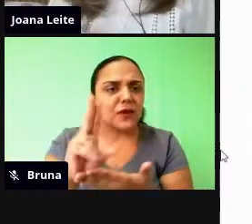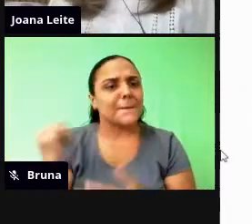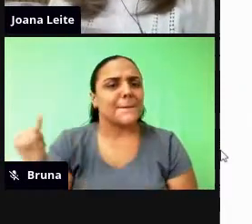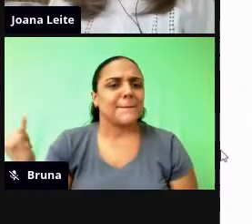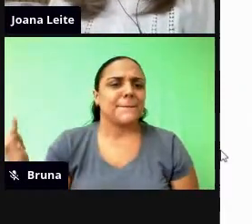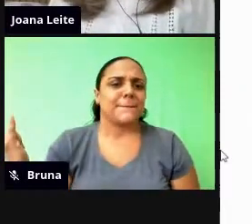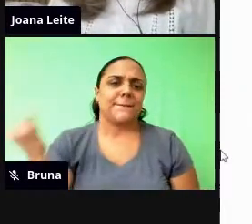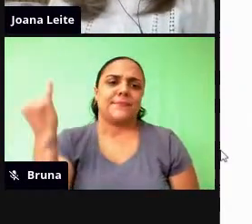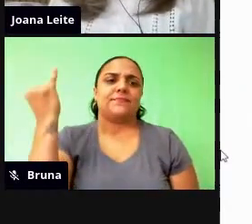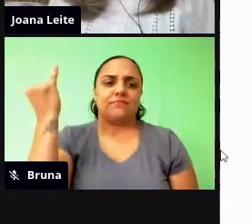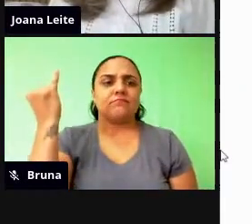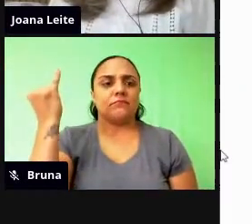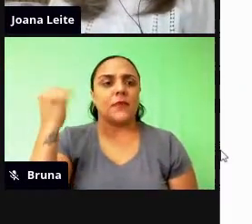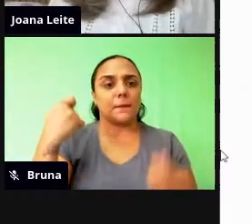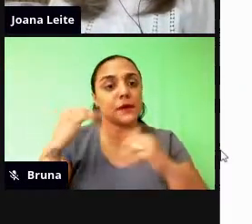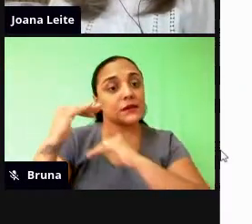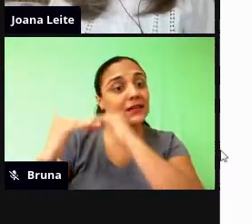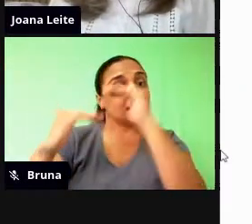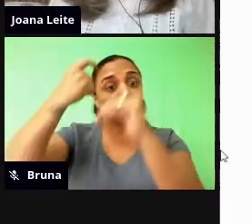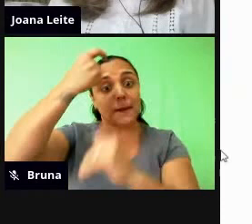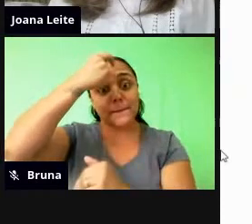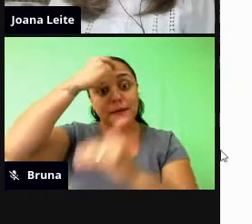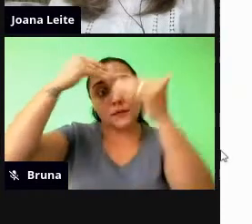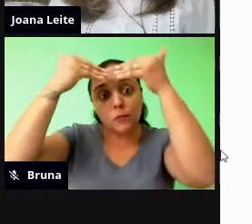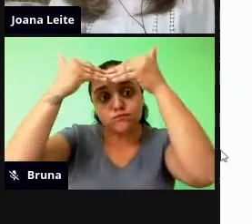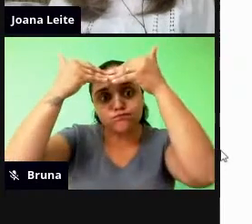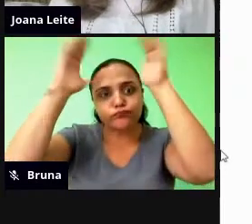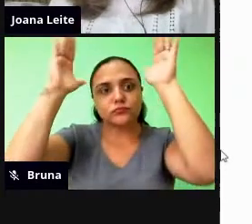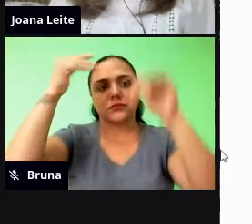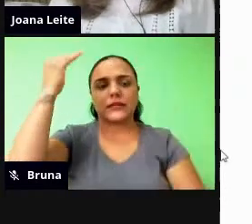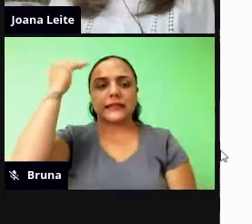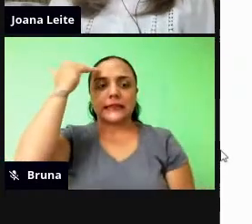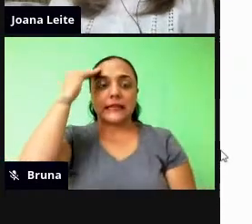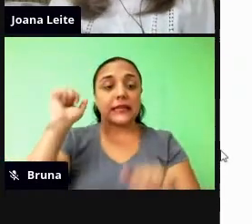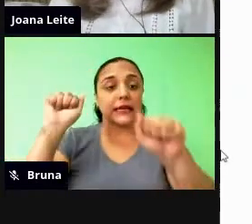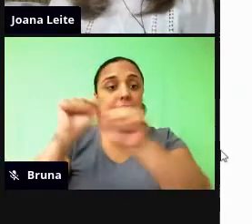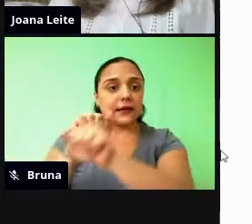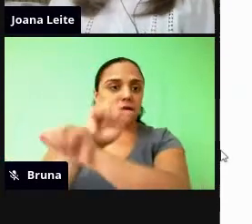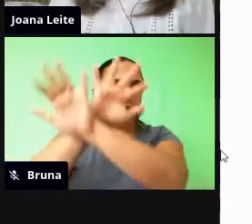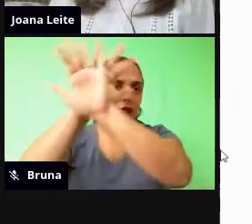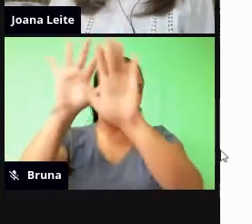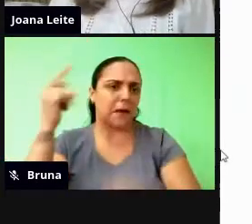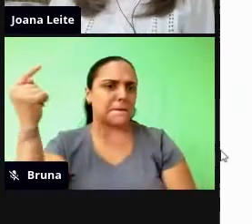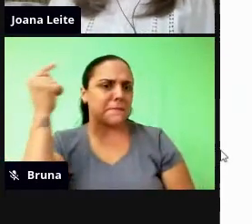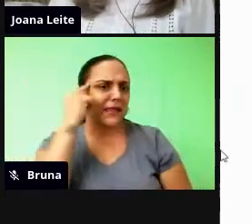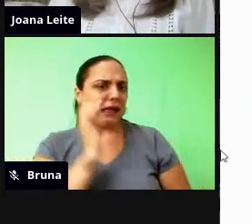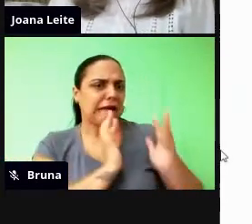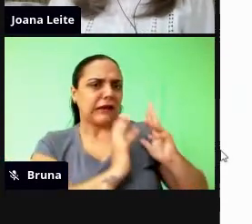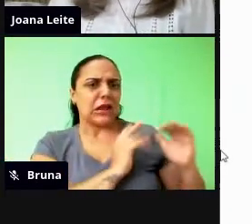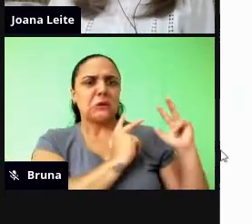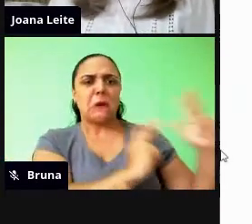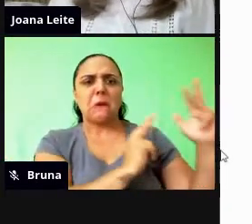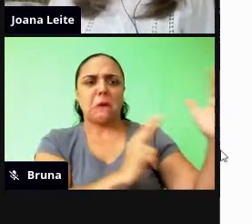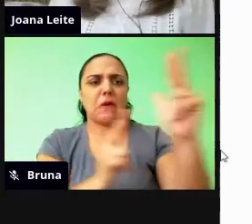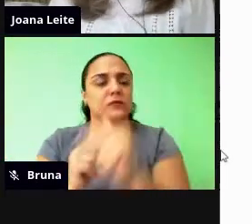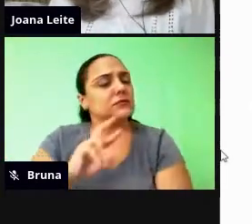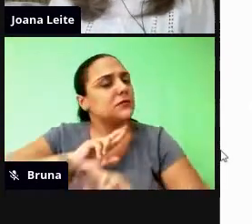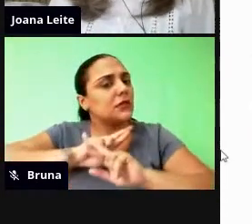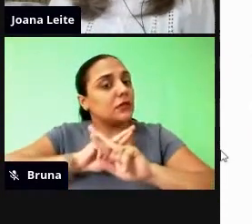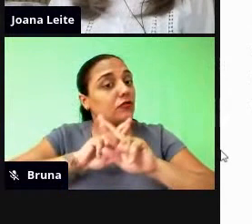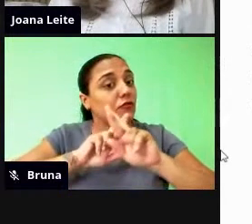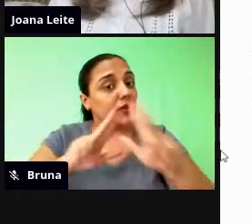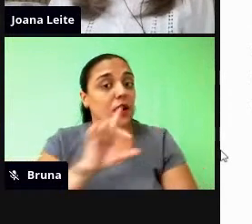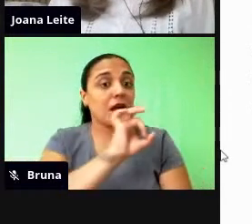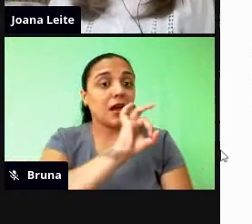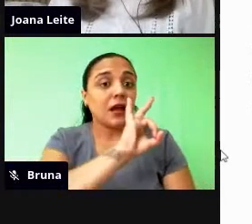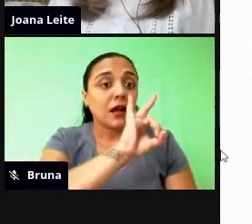fundamental para que a gente dê esse tratamento de forma apropriada, adequada, e não generalize, não ache que tudo vai dar certo para todo mundo. Então, cada um